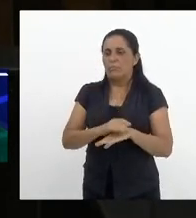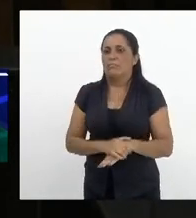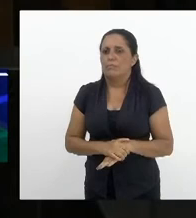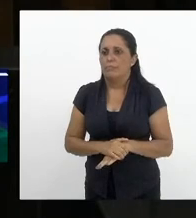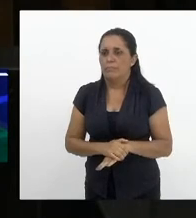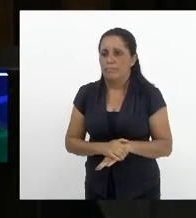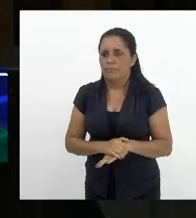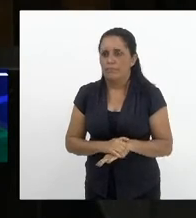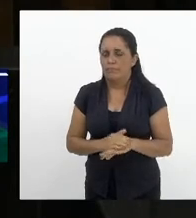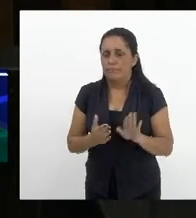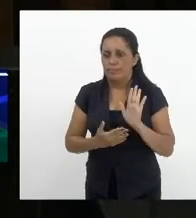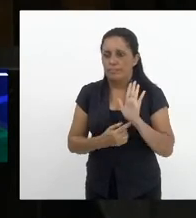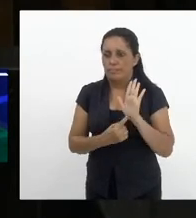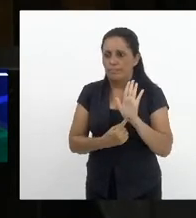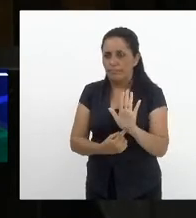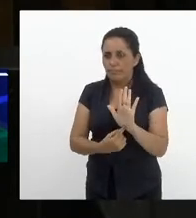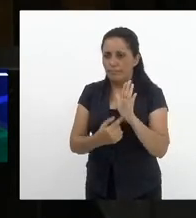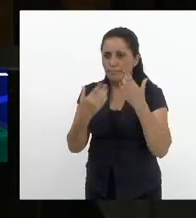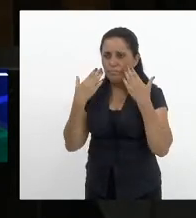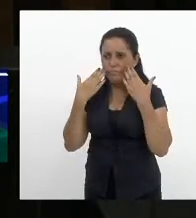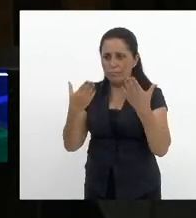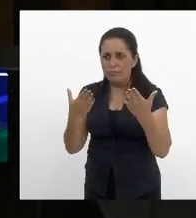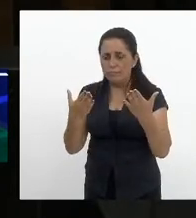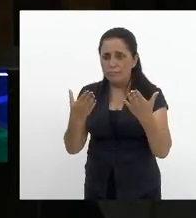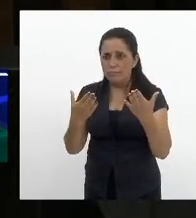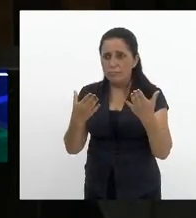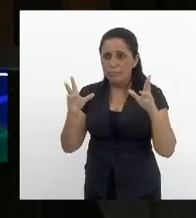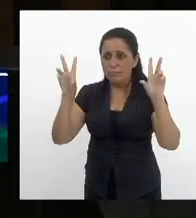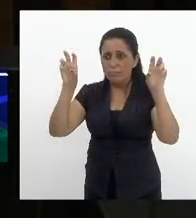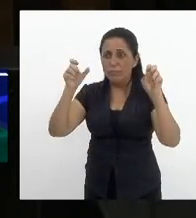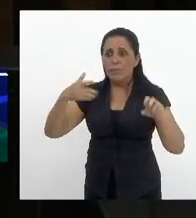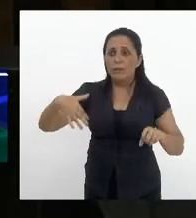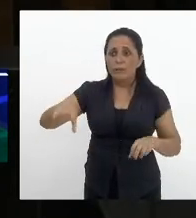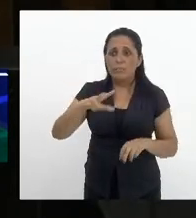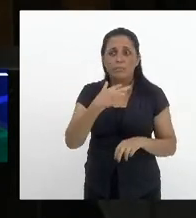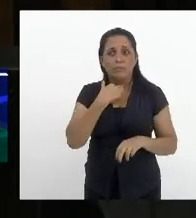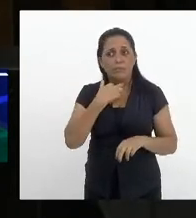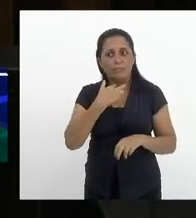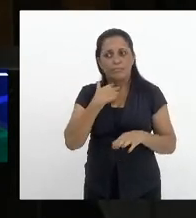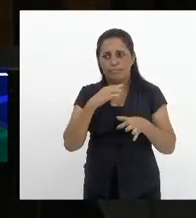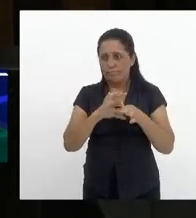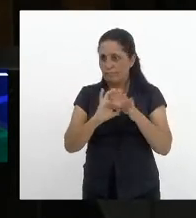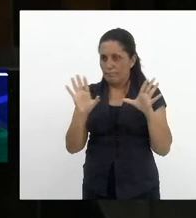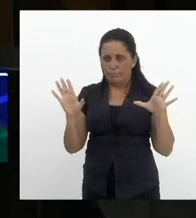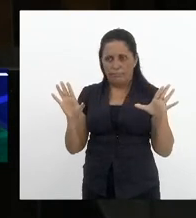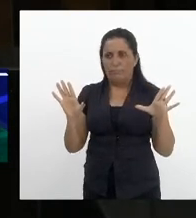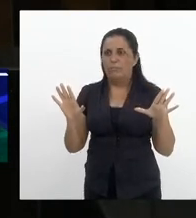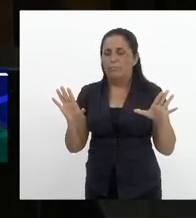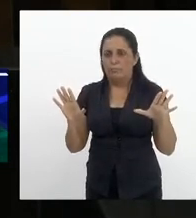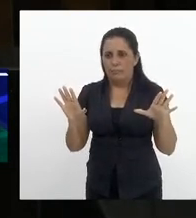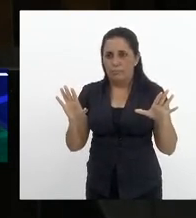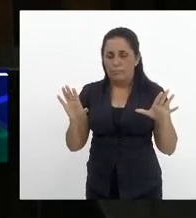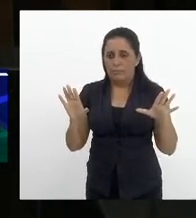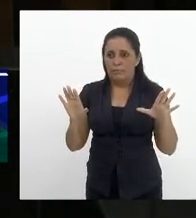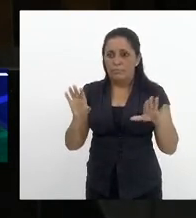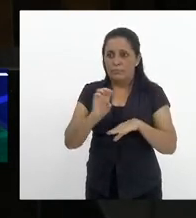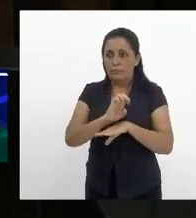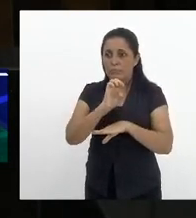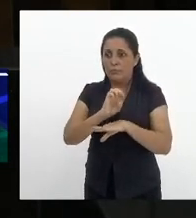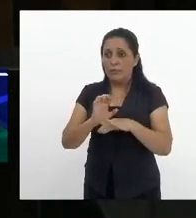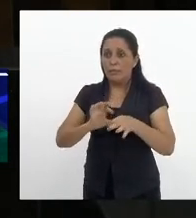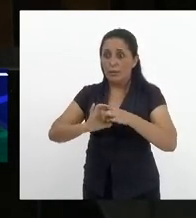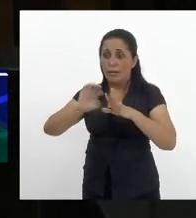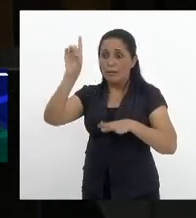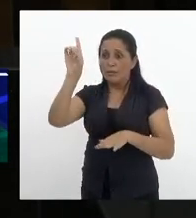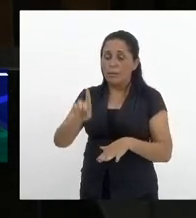E, diante desse preceito, nós não podemos abrir mão. Estado democrático de